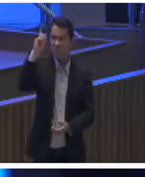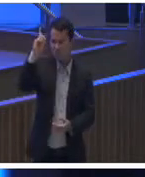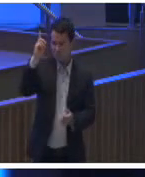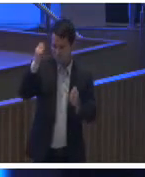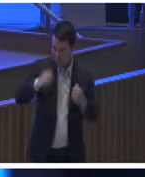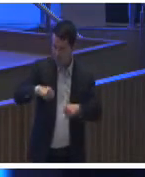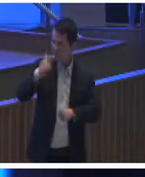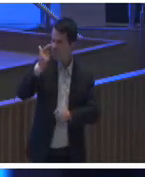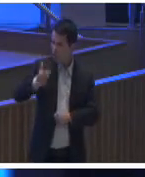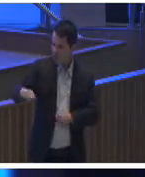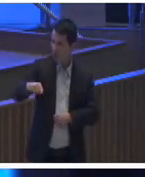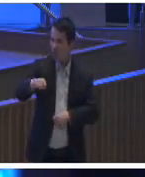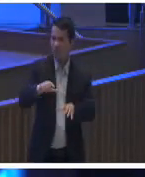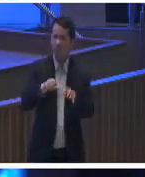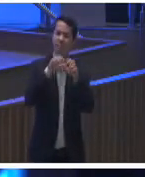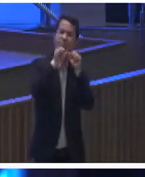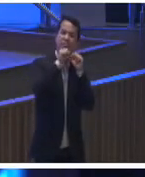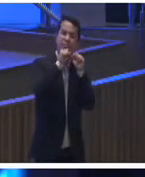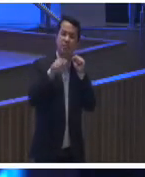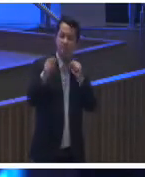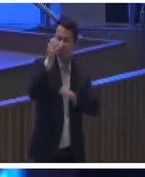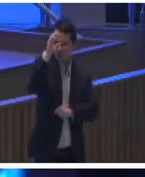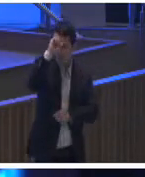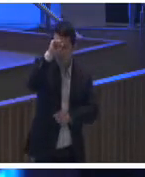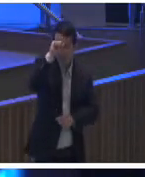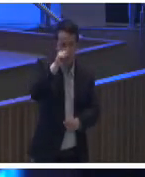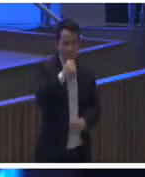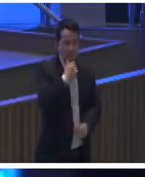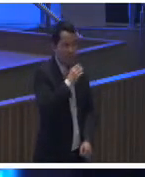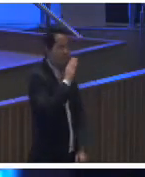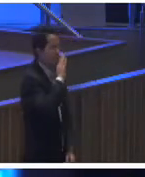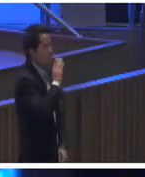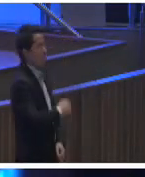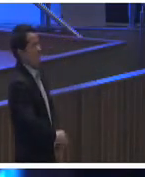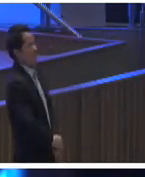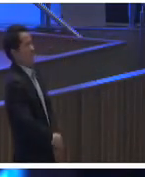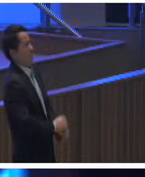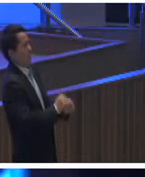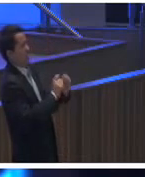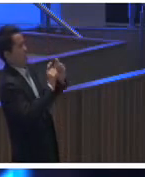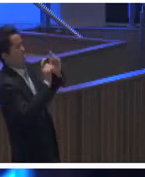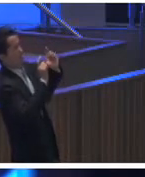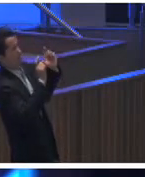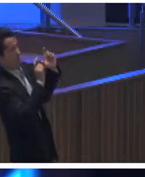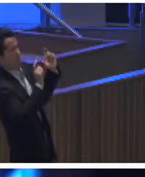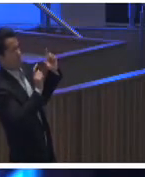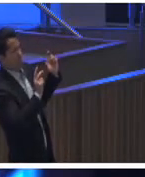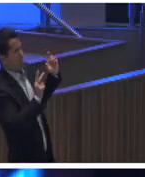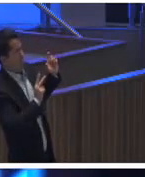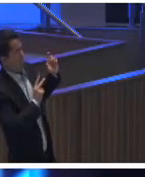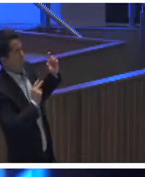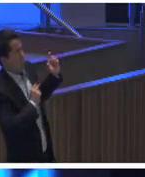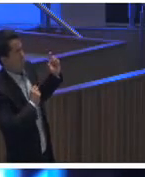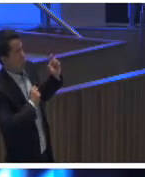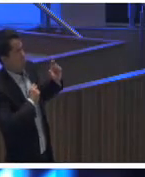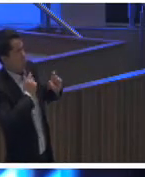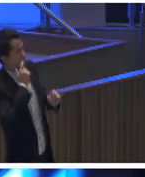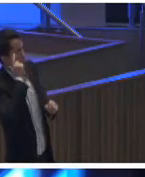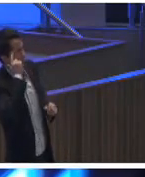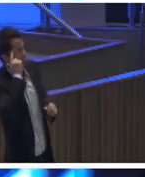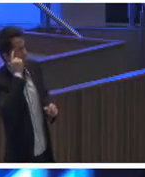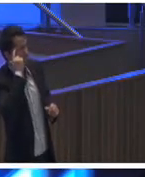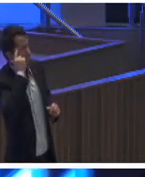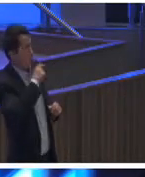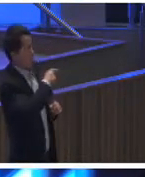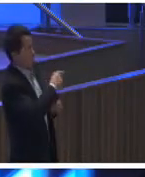você aprender? E aí ele ficou meio impactado e disse assim: pastor, eu estou ainda pensando tal, mas ora a